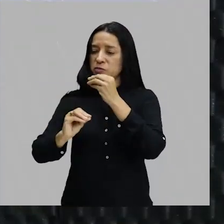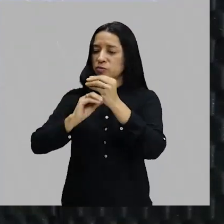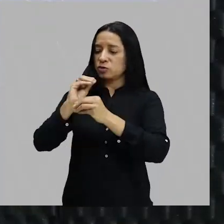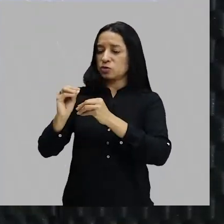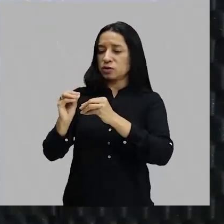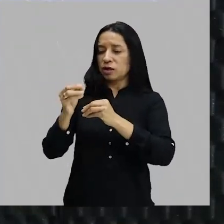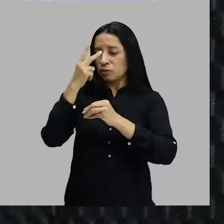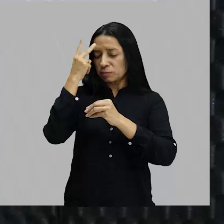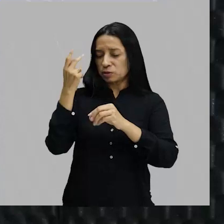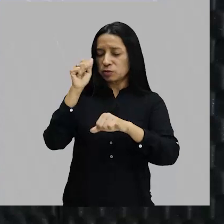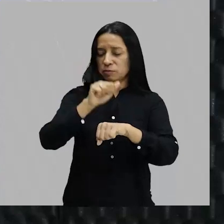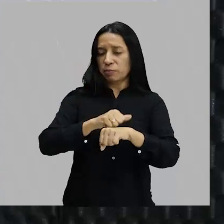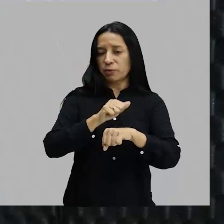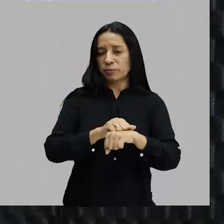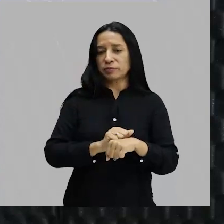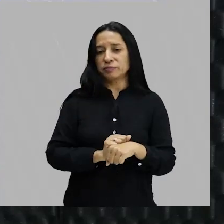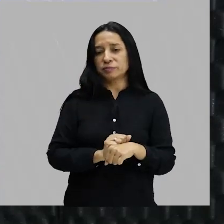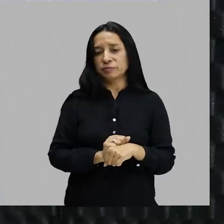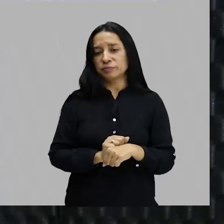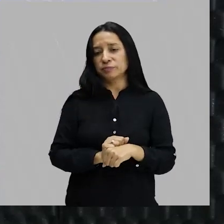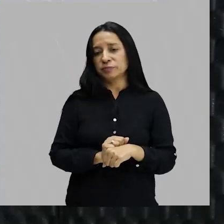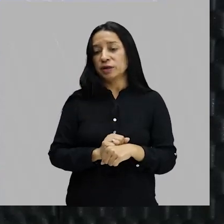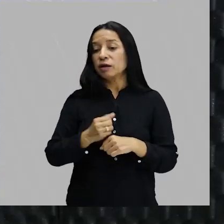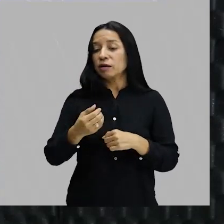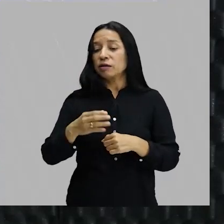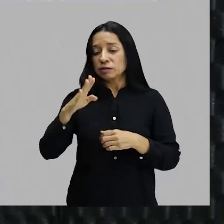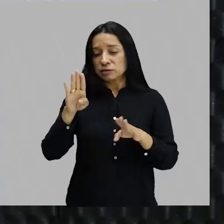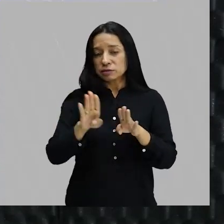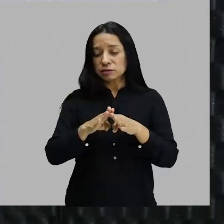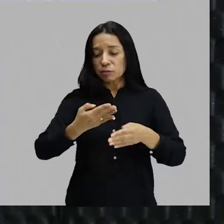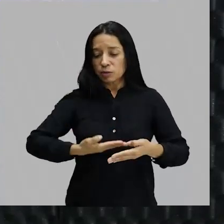Olha a situação. E os bustos que eram colocados para que as